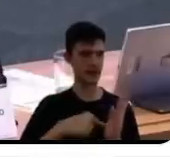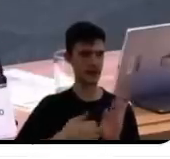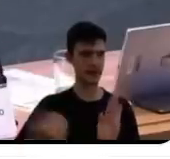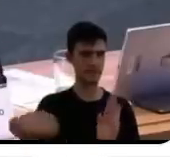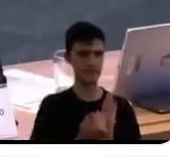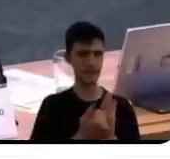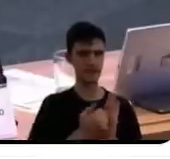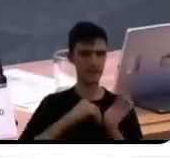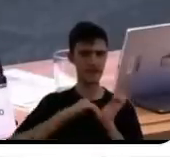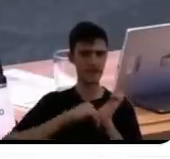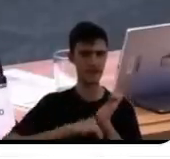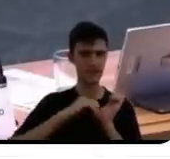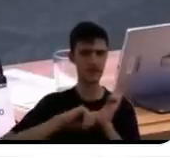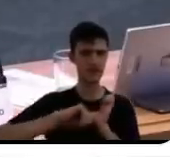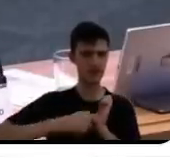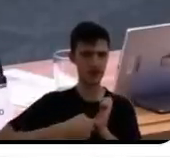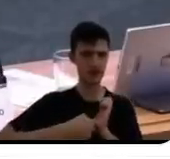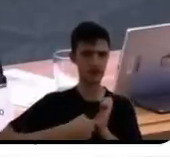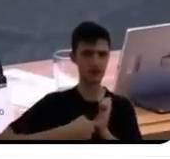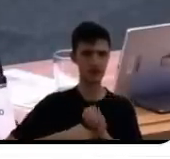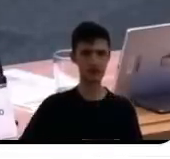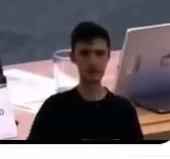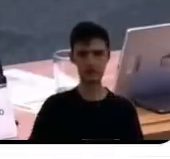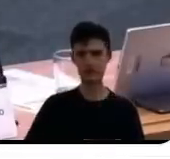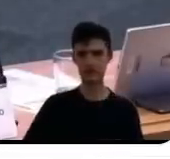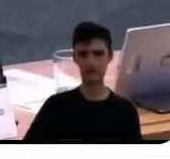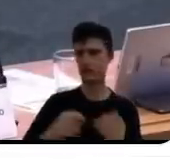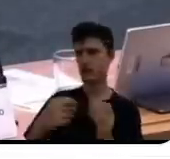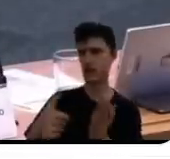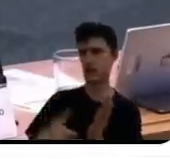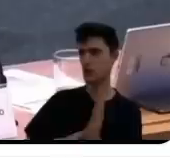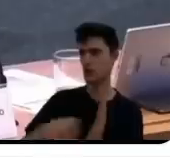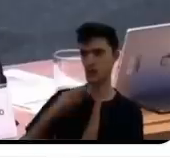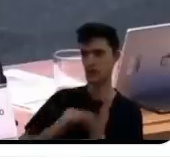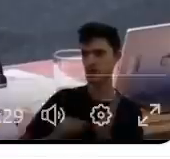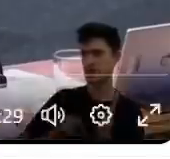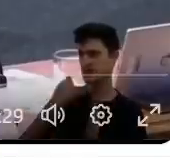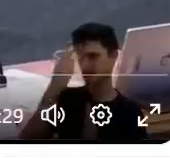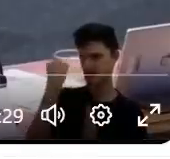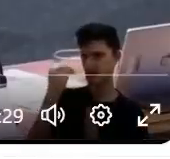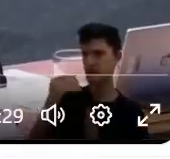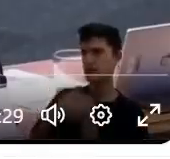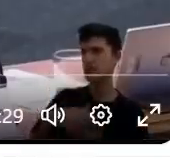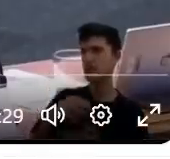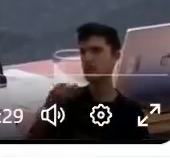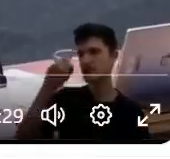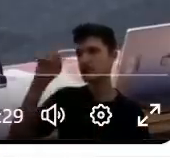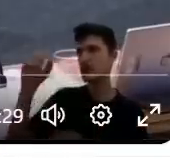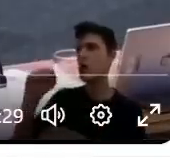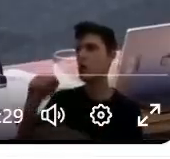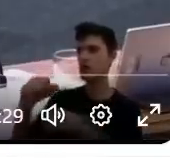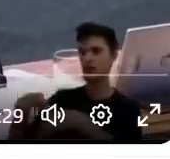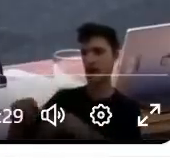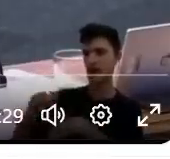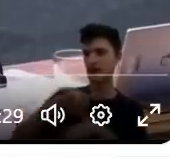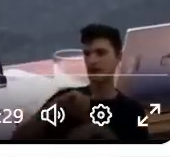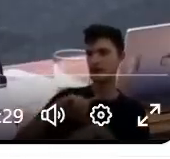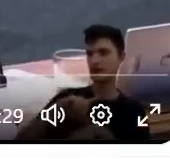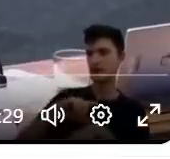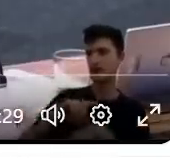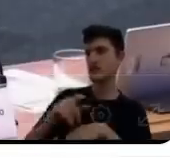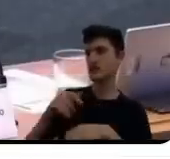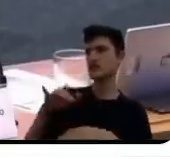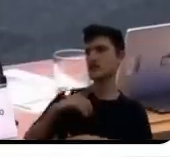o senhor recebeu algum tipo de informação antes do dia 8 que falava da possibilidade de